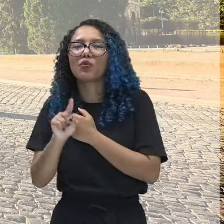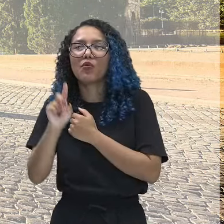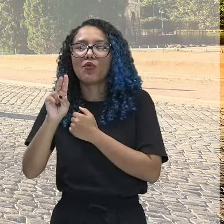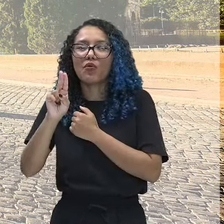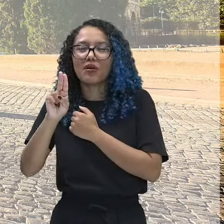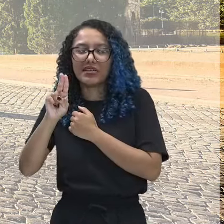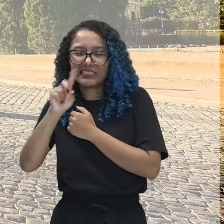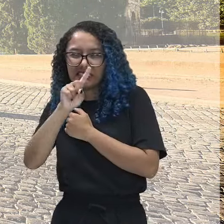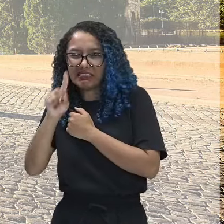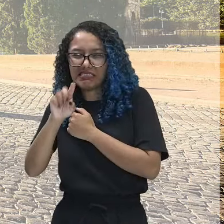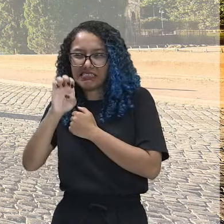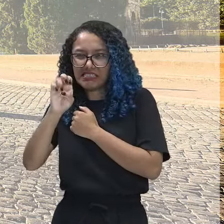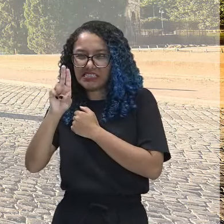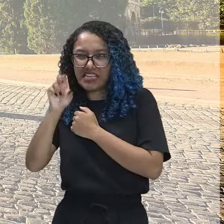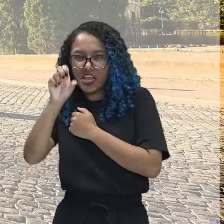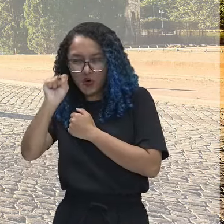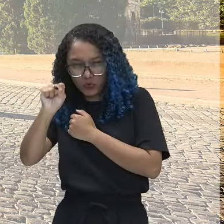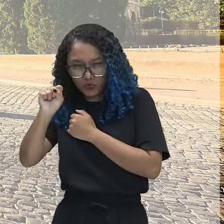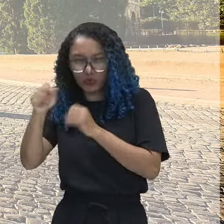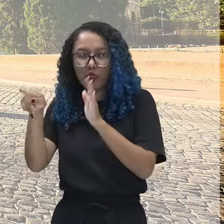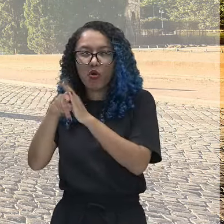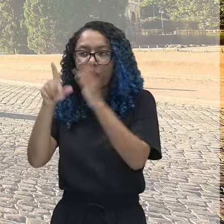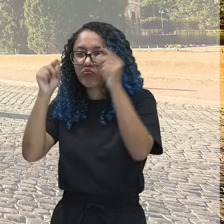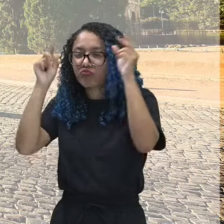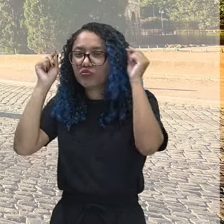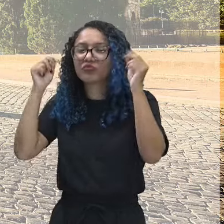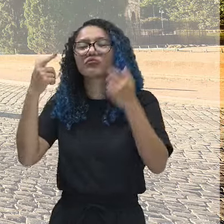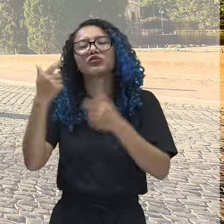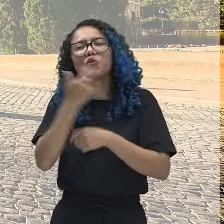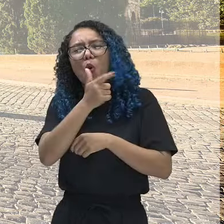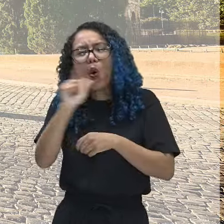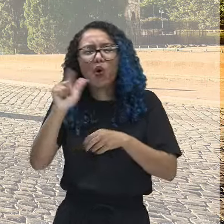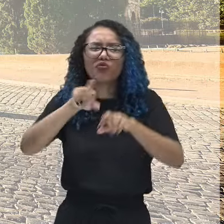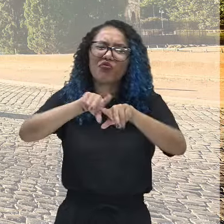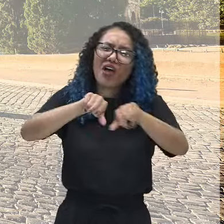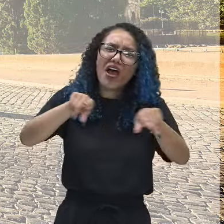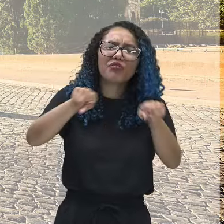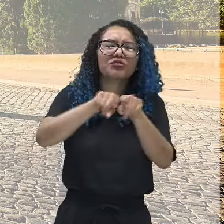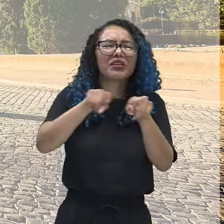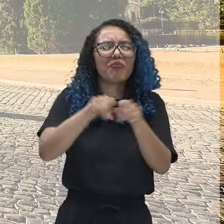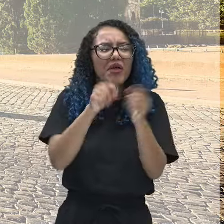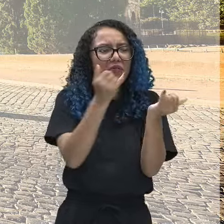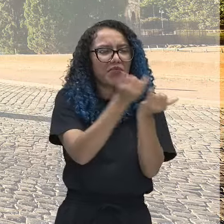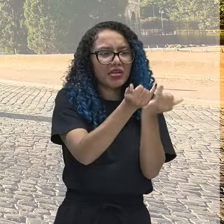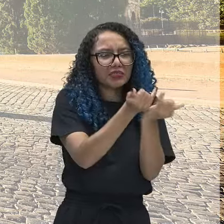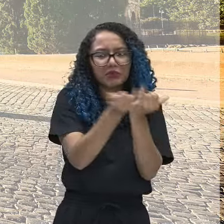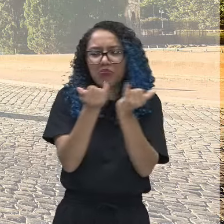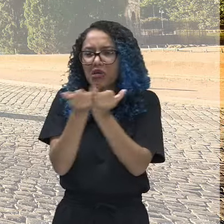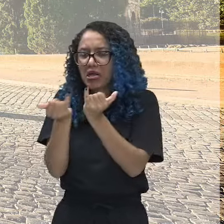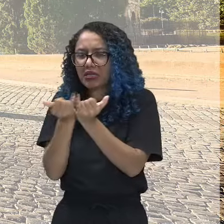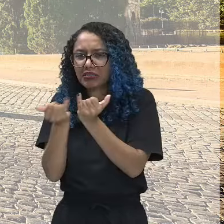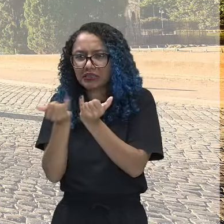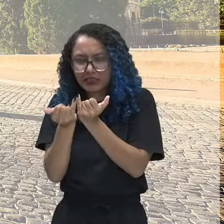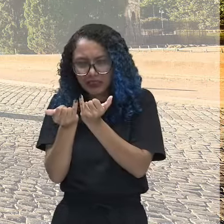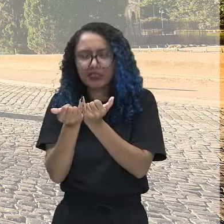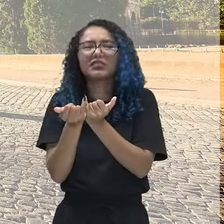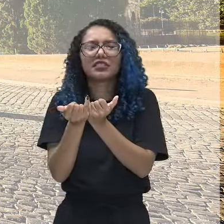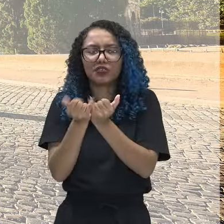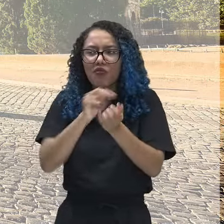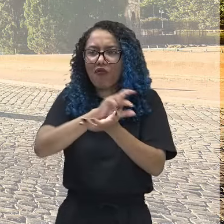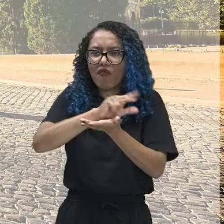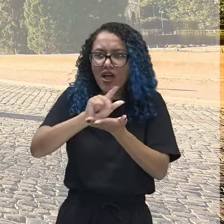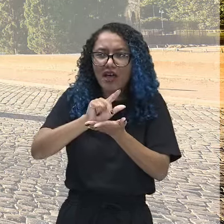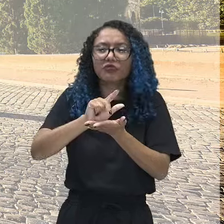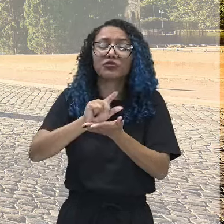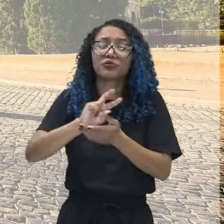assim como outros deuses, gente. Antes, gente, do advento do cristianismo, que a gente vai entender em um